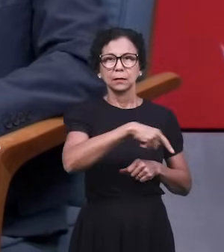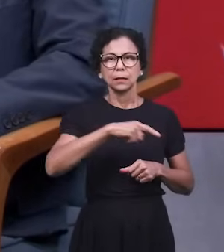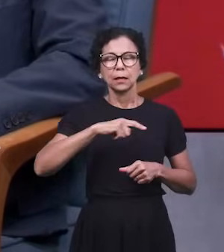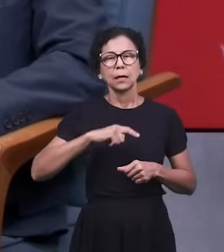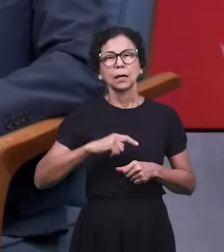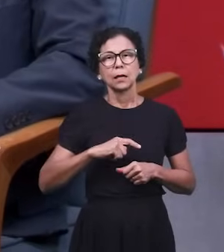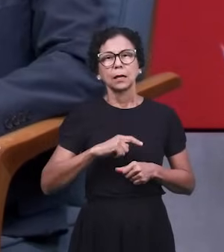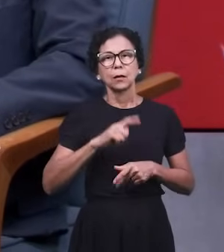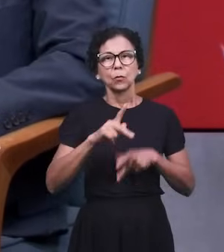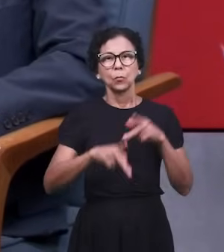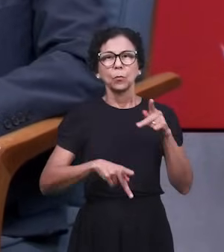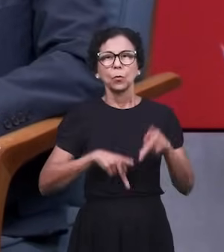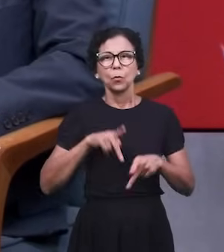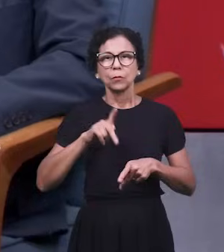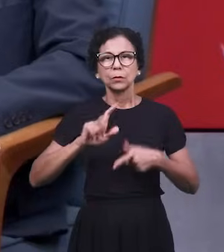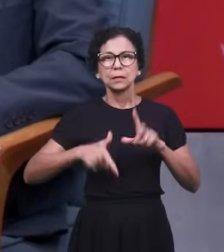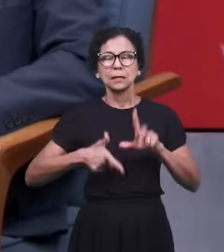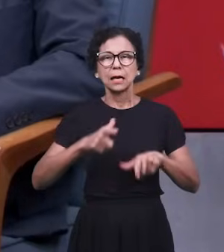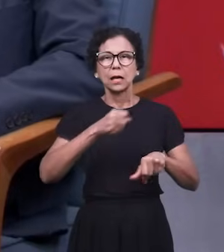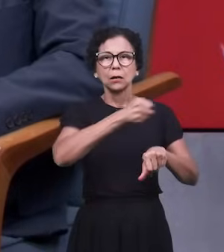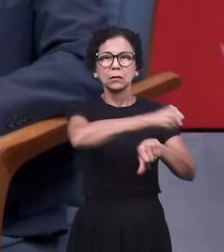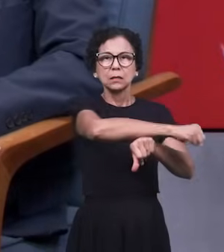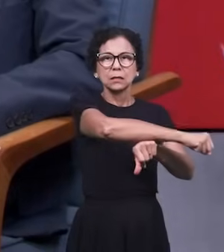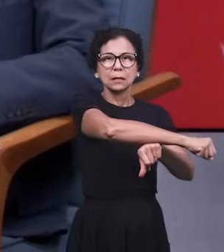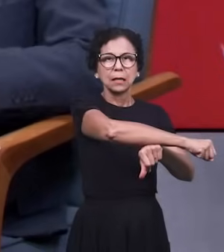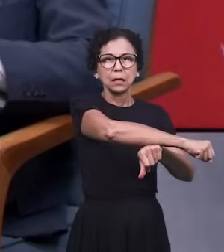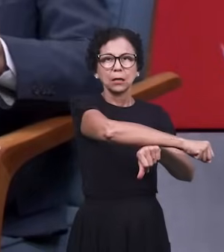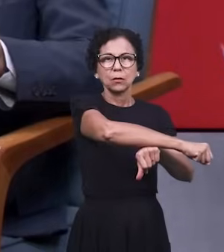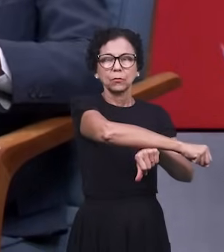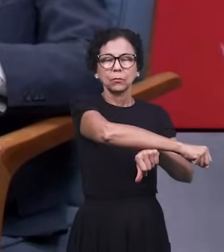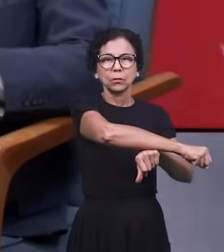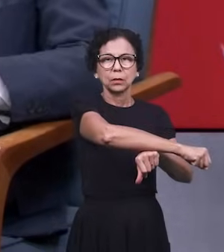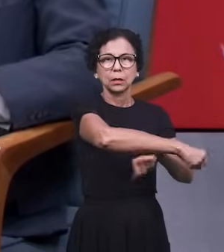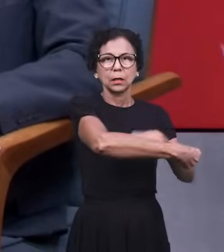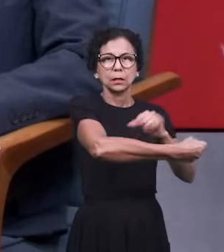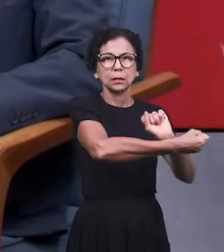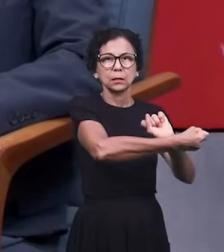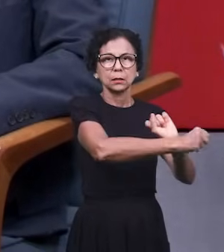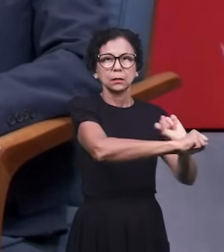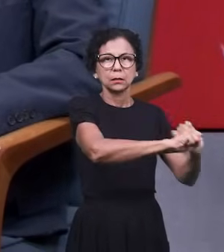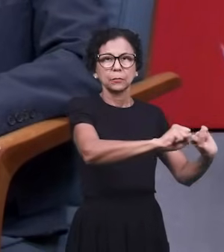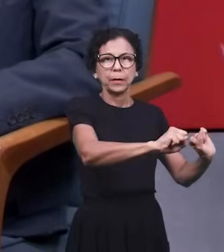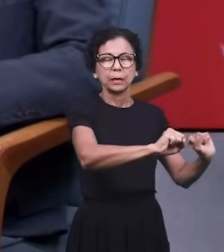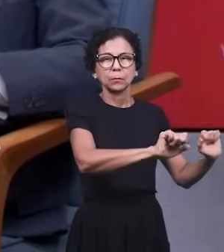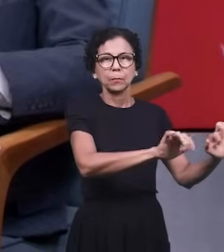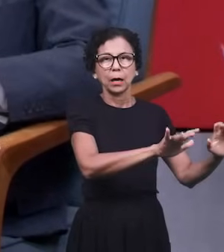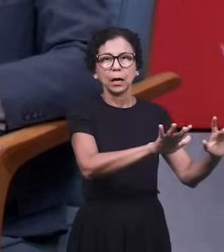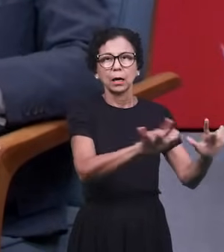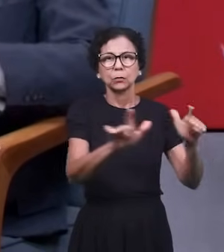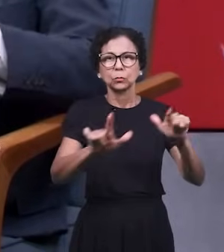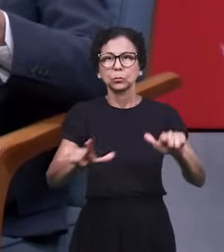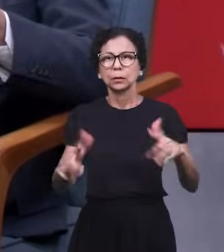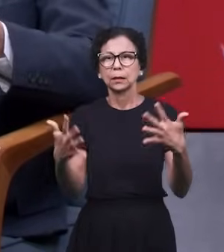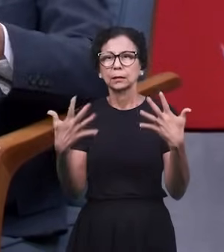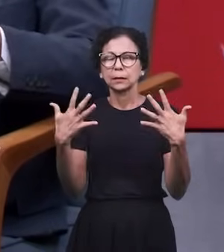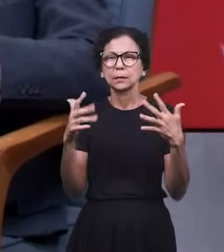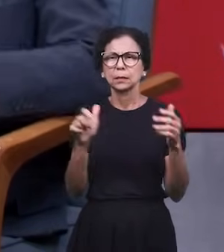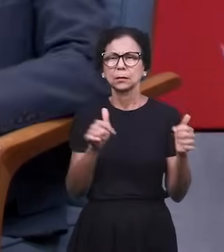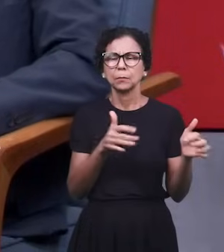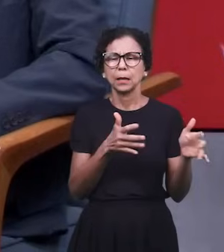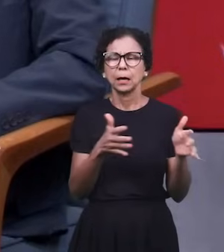pelo Mar Vermelho. Foi uma maravilha, o mar se abriu. Foi uma operação